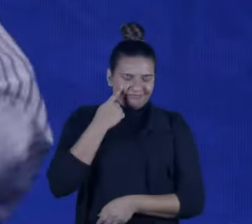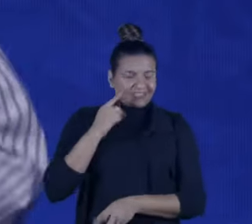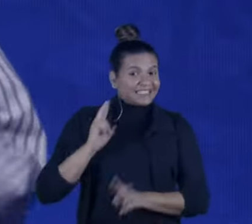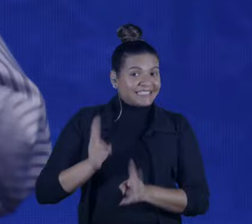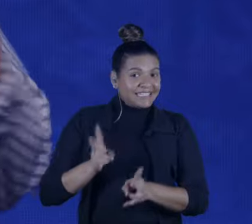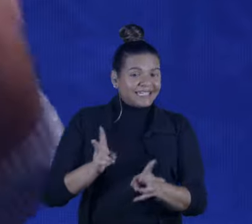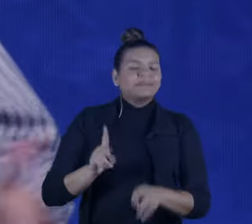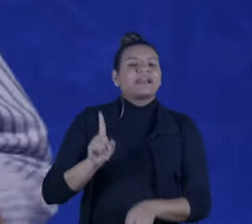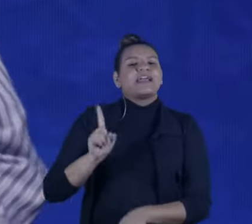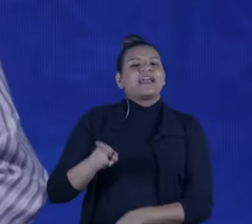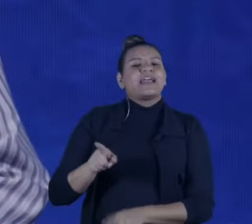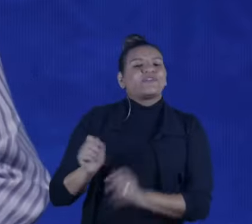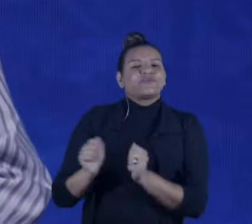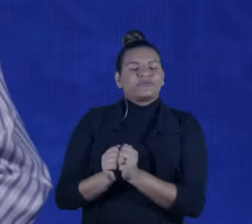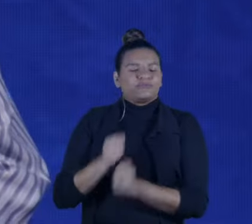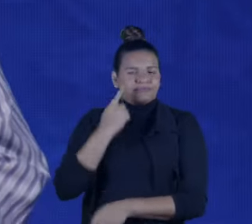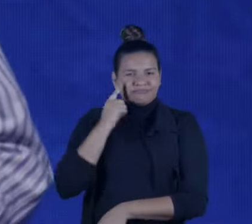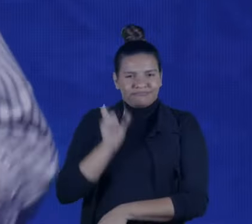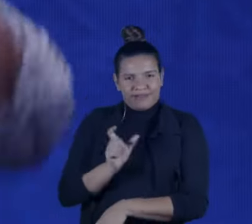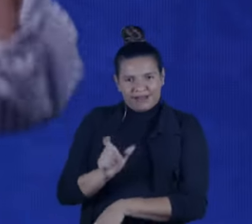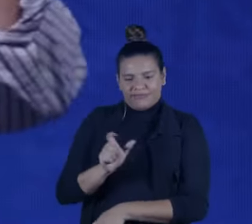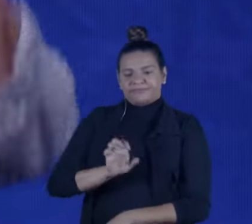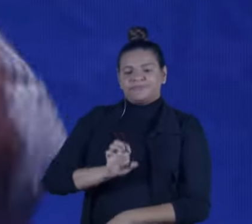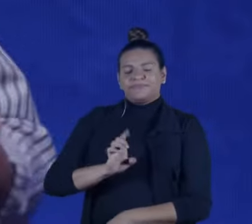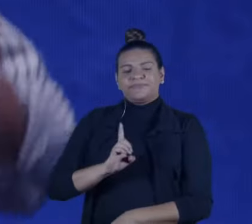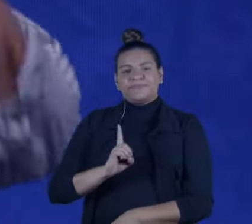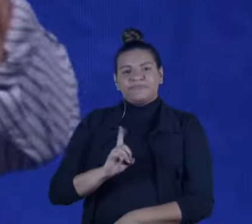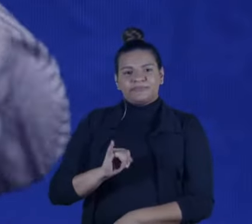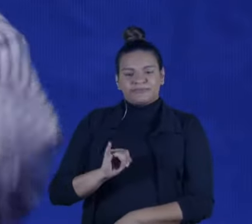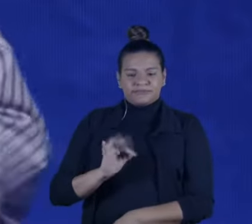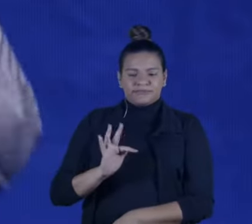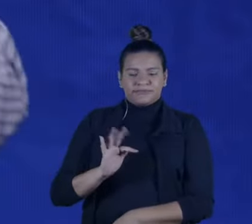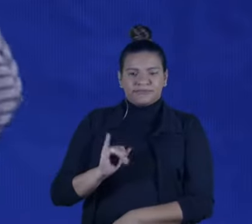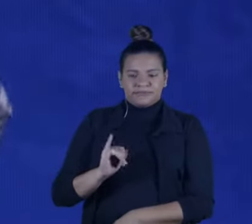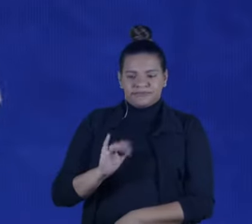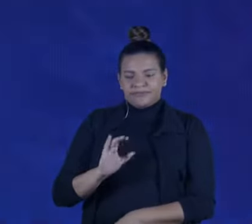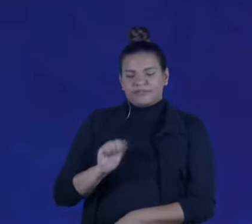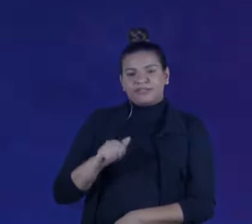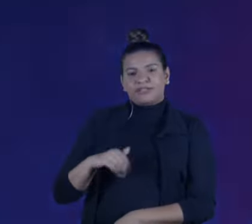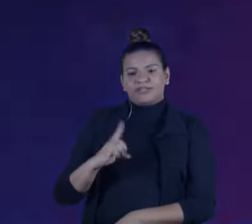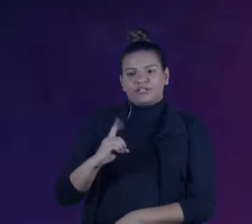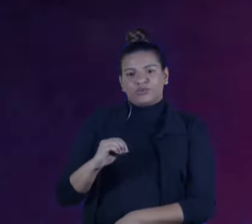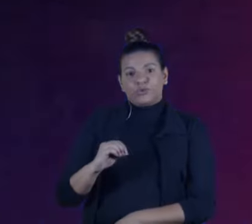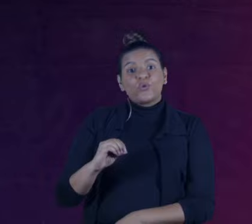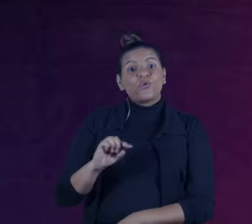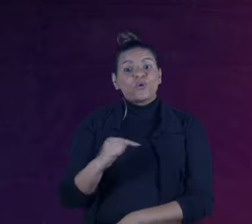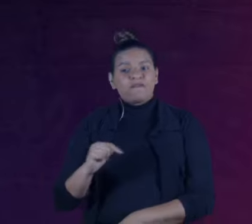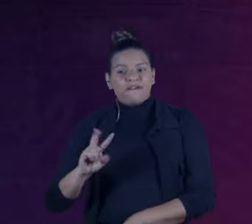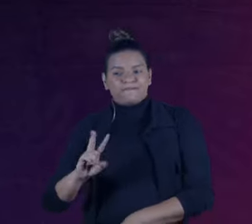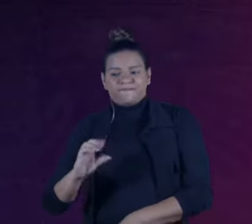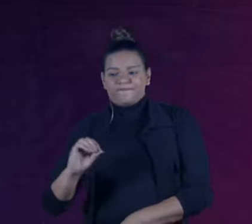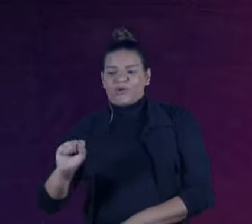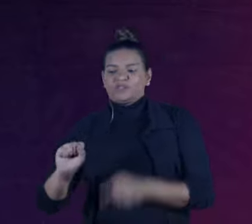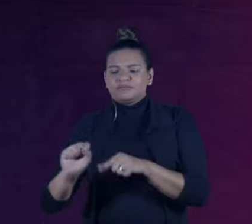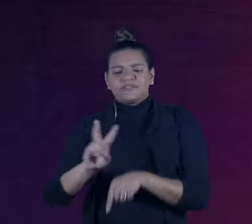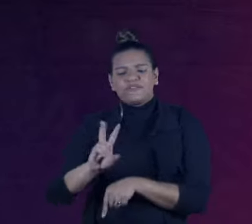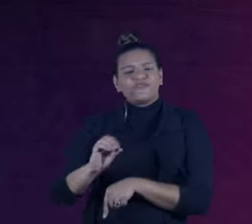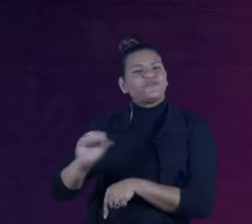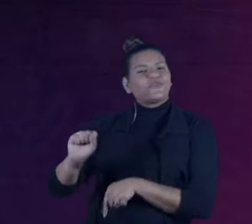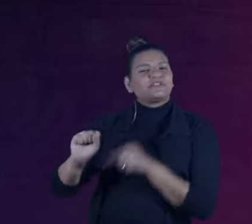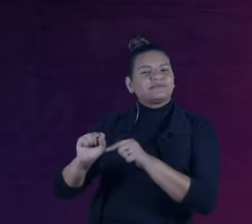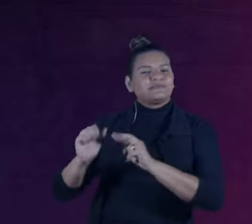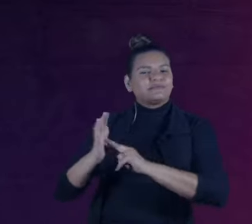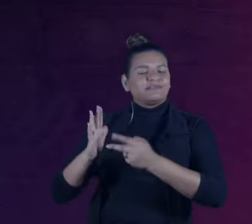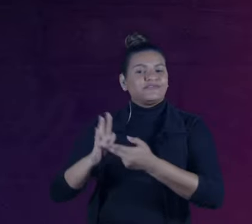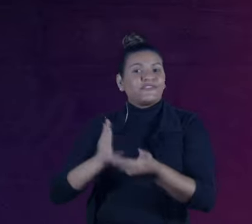Edificando-vos é um ato conjunto. Não podemos construir uma vida sólida separados